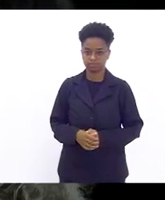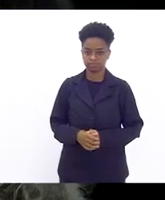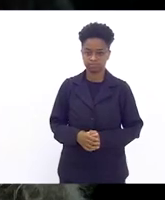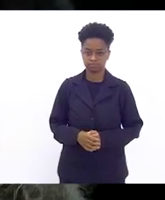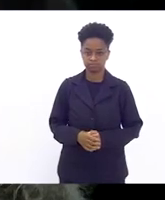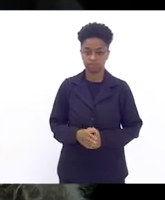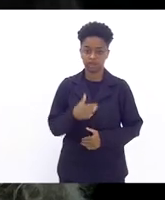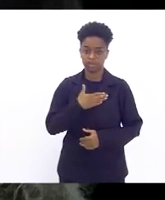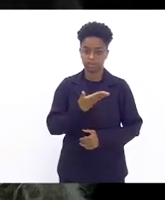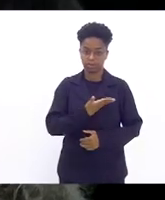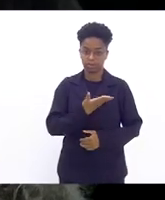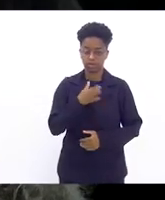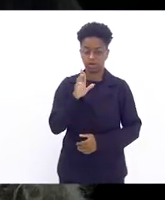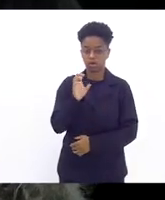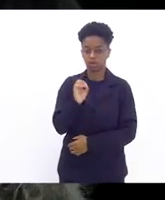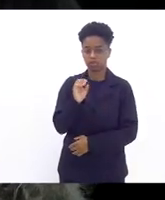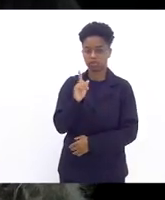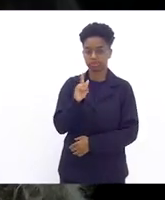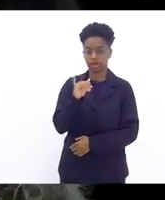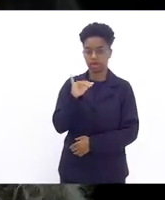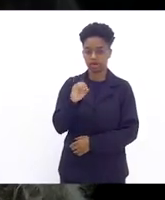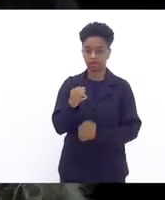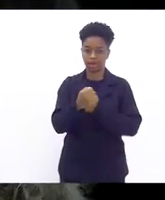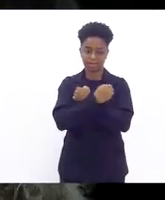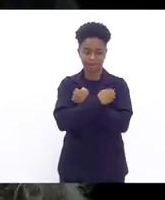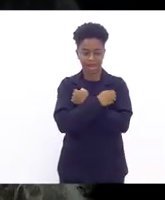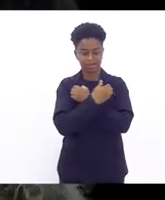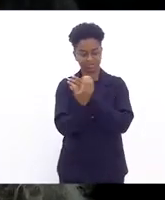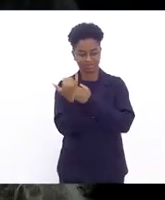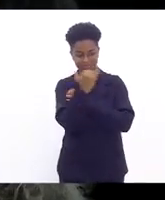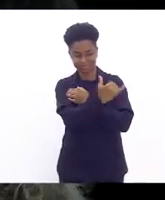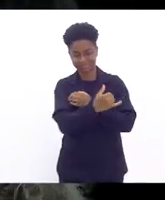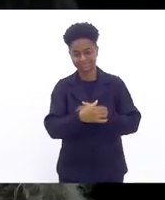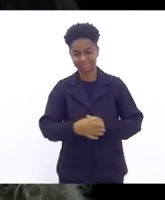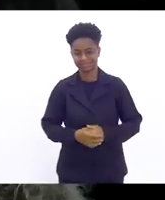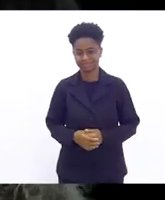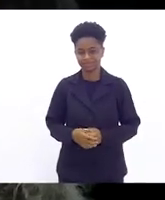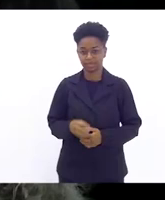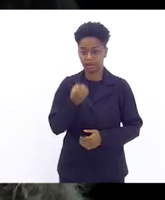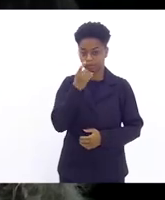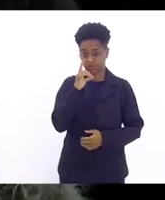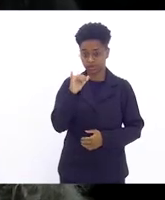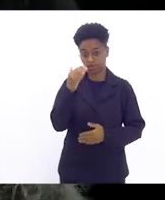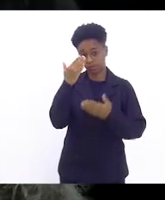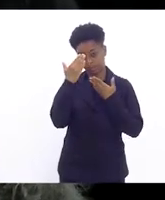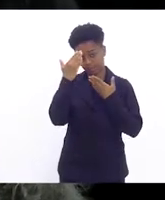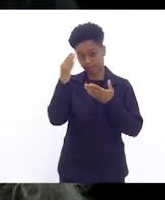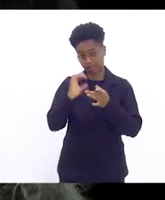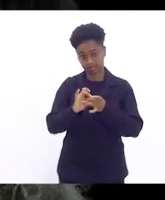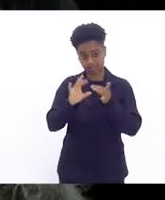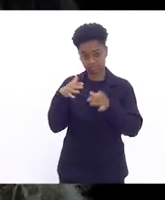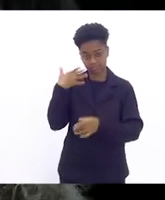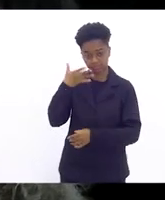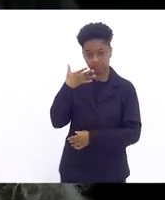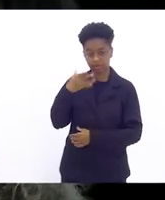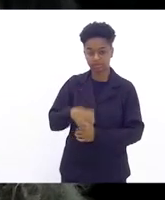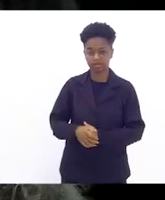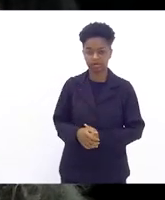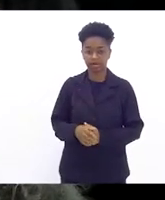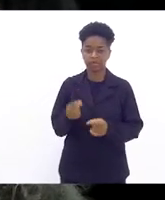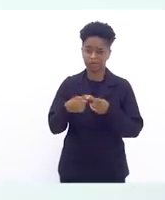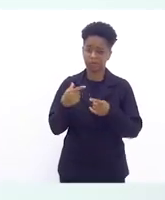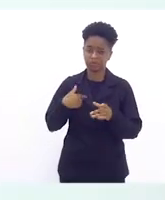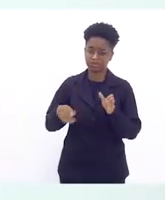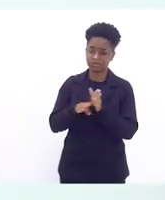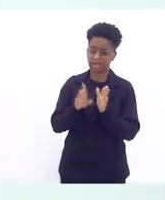do meu amigo Rogério Lisboa Bom dia um abraço para ele um abraço para o vereador Daniel também obrigado pela concessão de permitir que eu falasse ainda que tenha